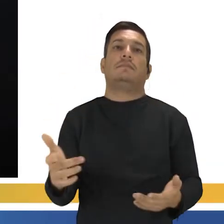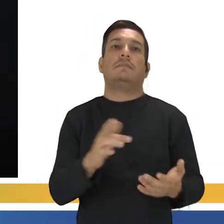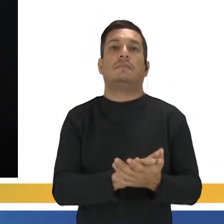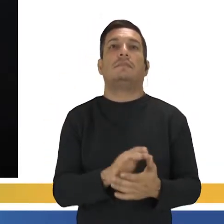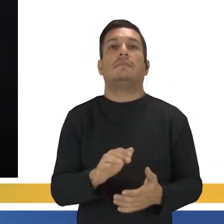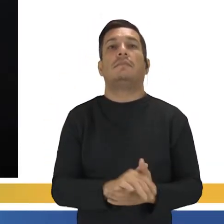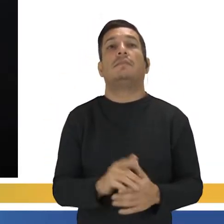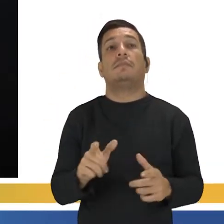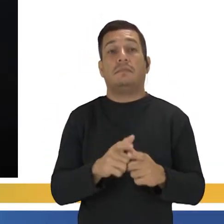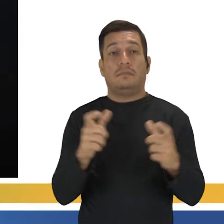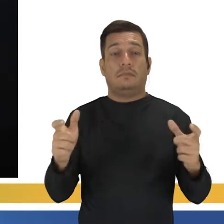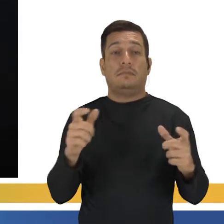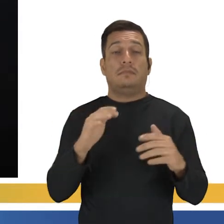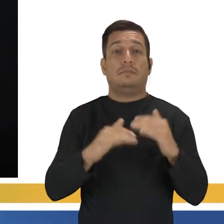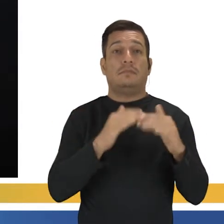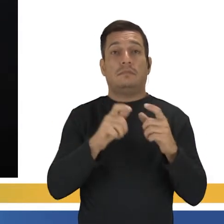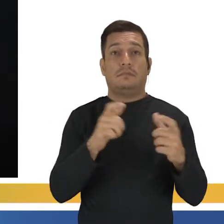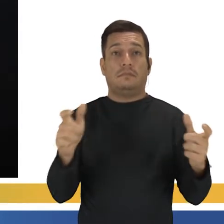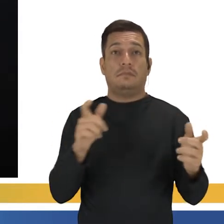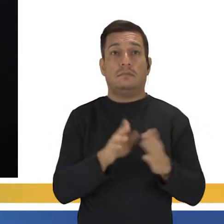por semana